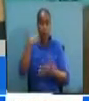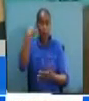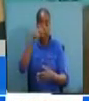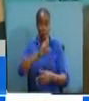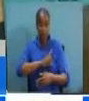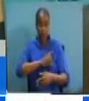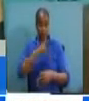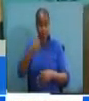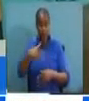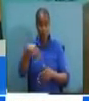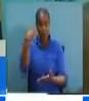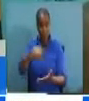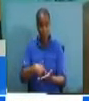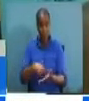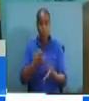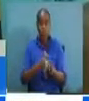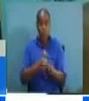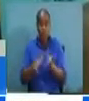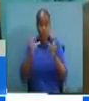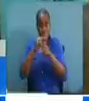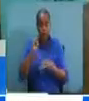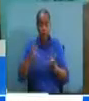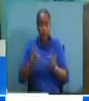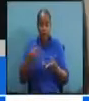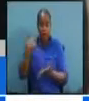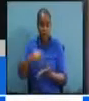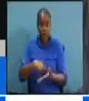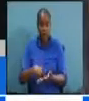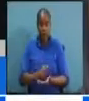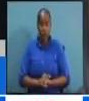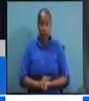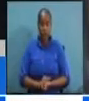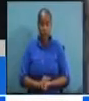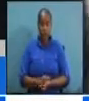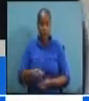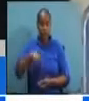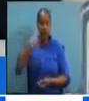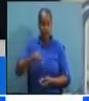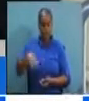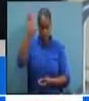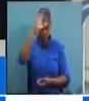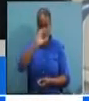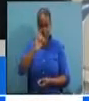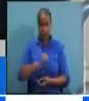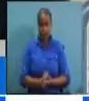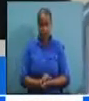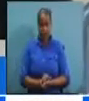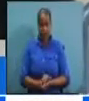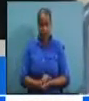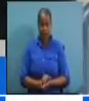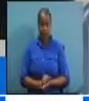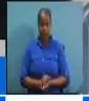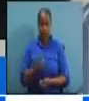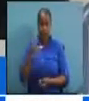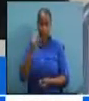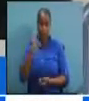financiar utilizando esses novos mecanismos de financiamento. Temos, para além do Estado, que o Estado, plano, no fundo, que é